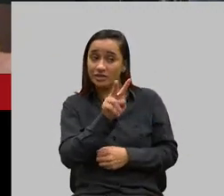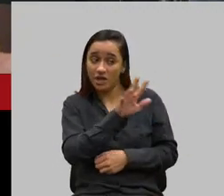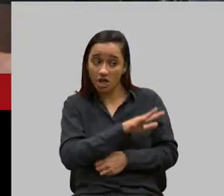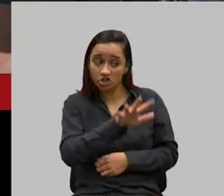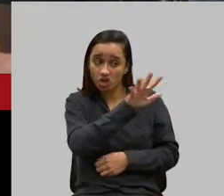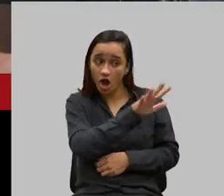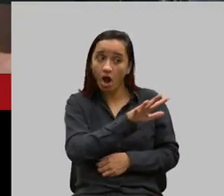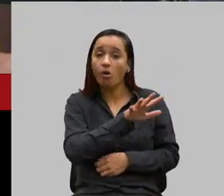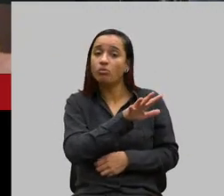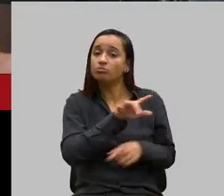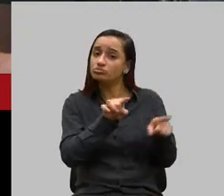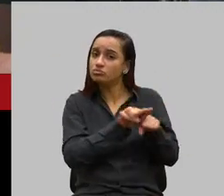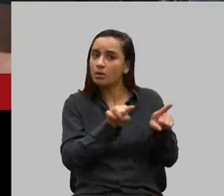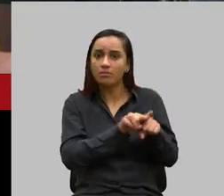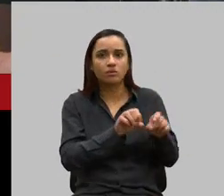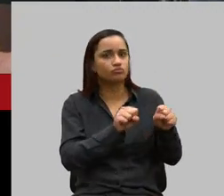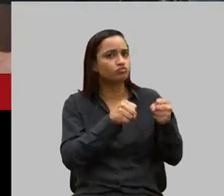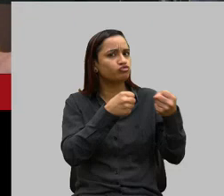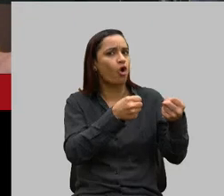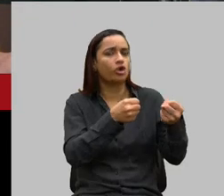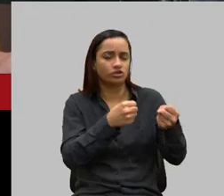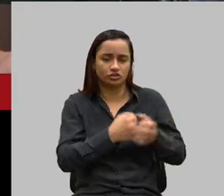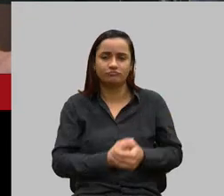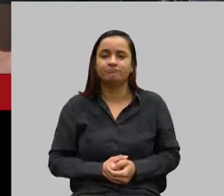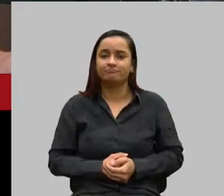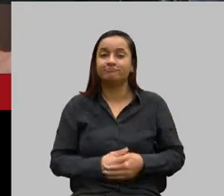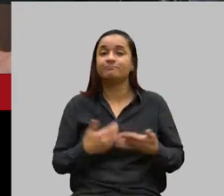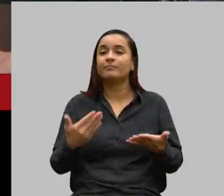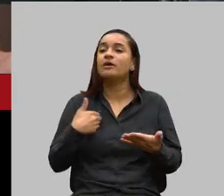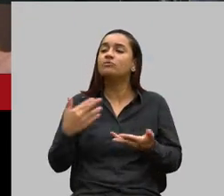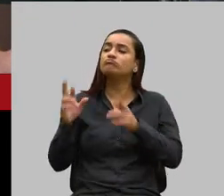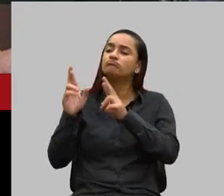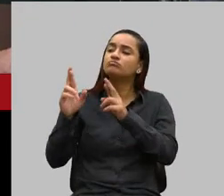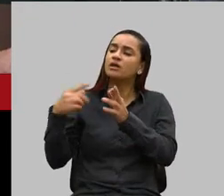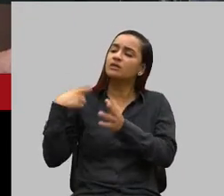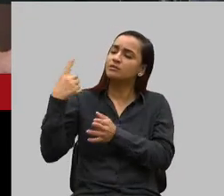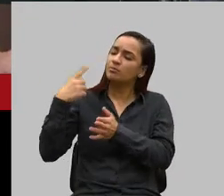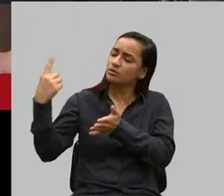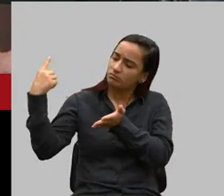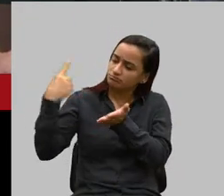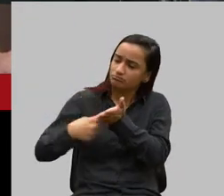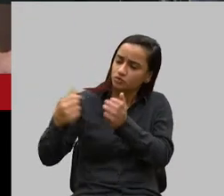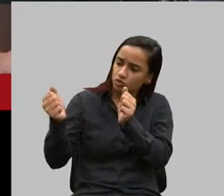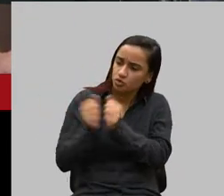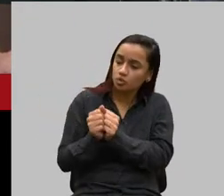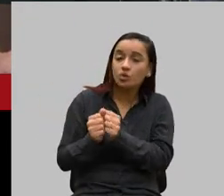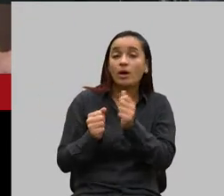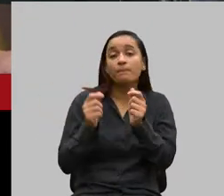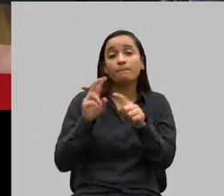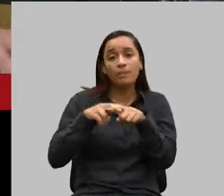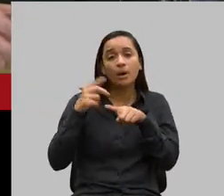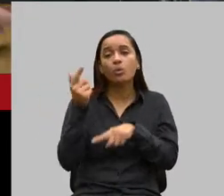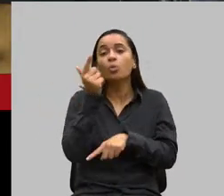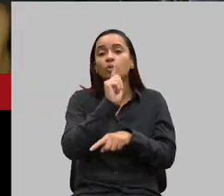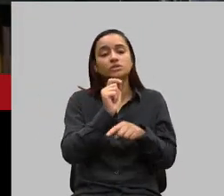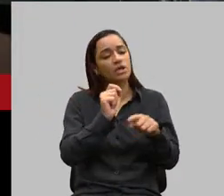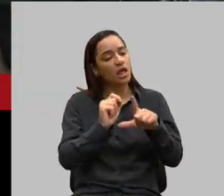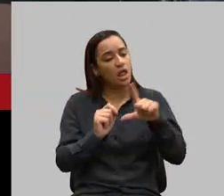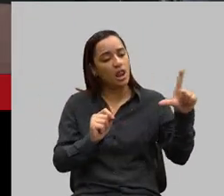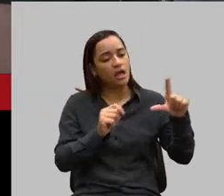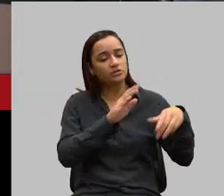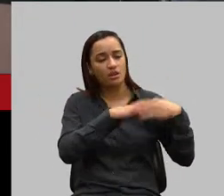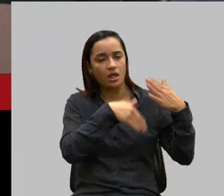muito com o apoio do Senhor Deputado e que a frente do desenvolvimento do Leste possa ser um Marco para que